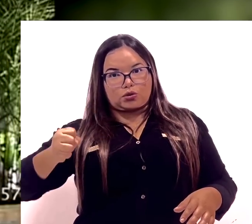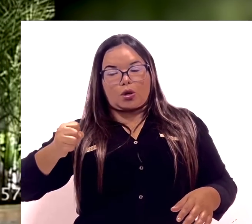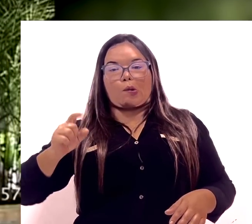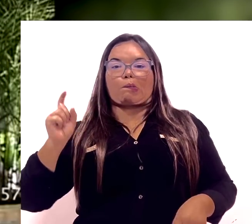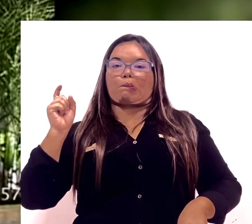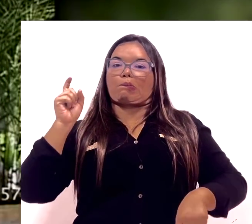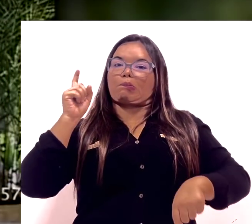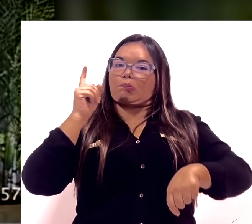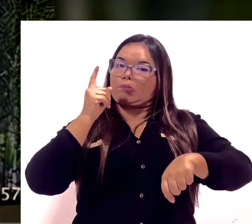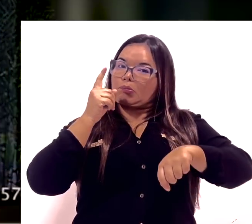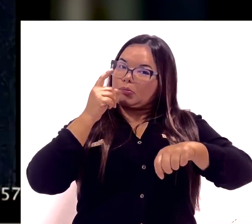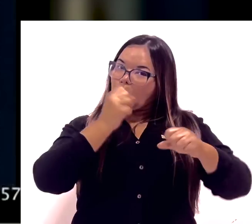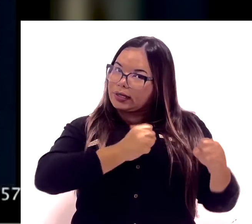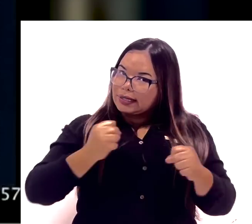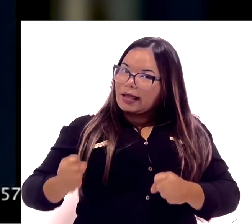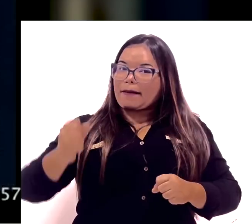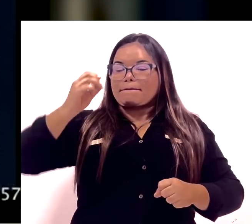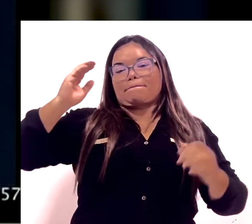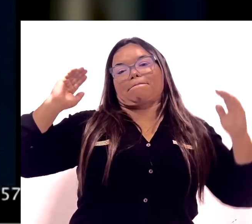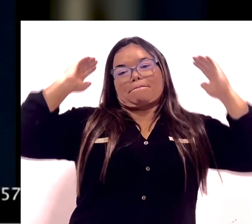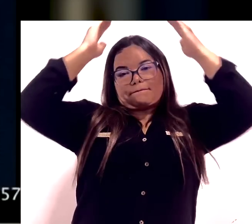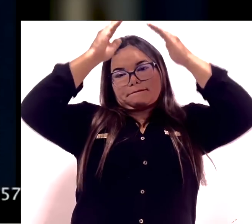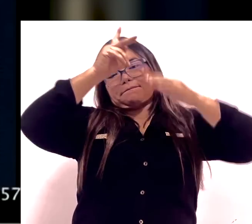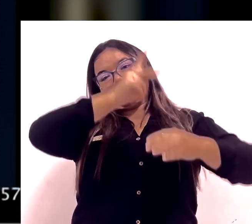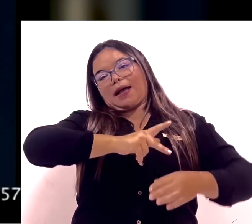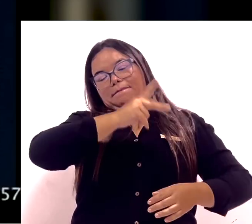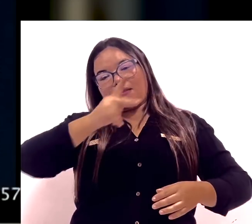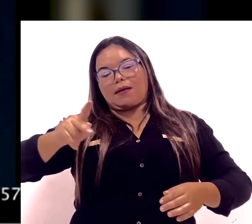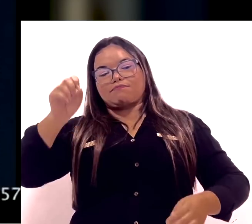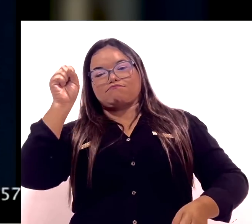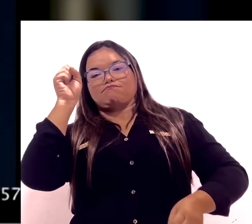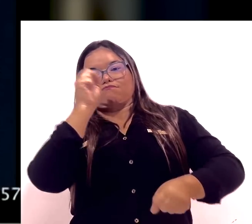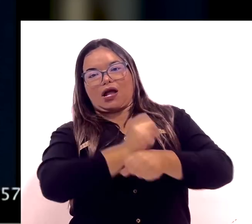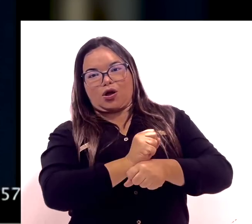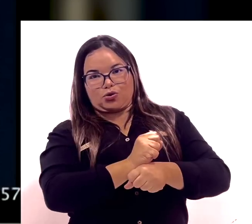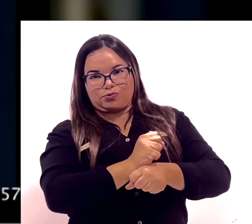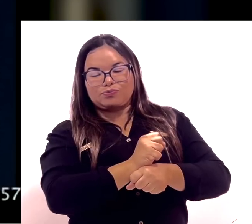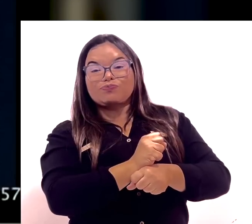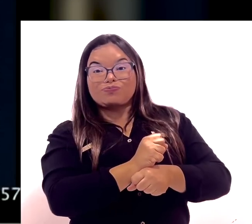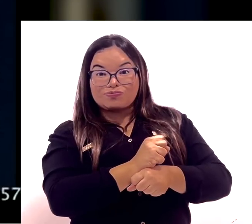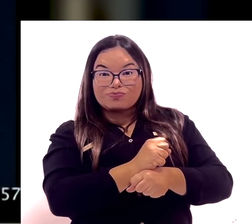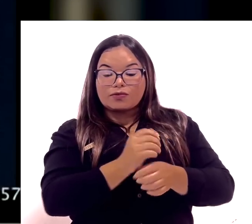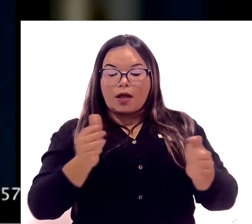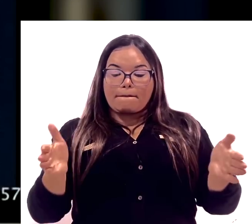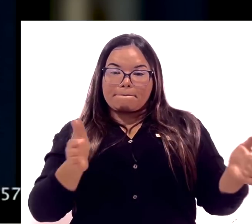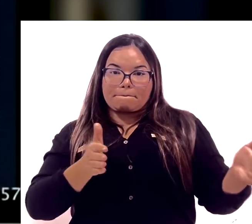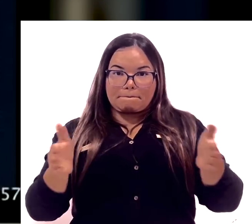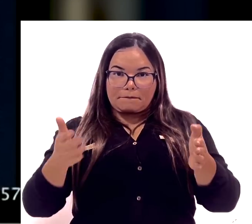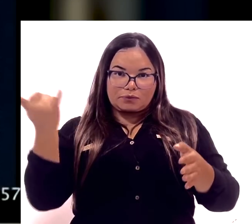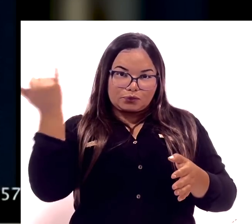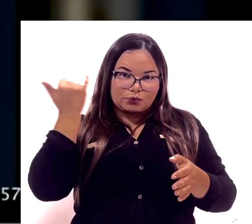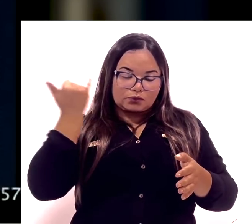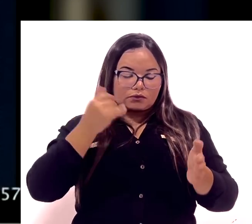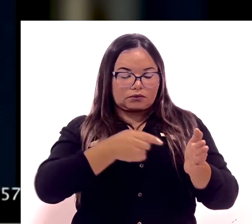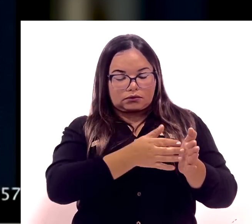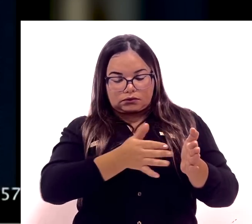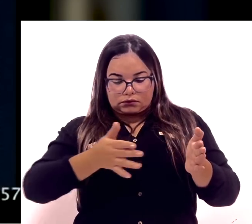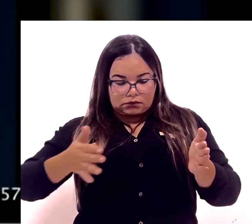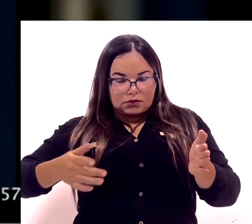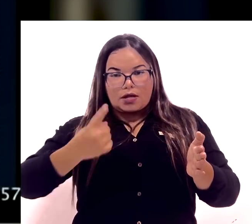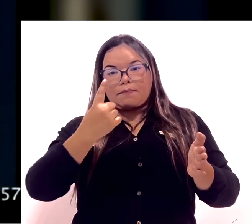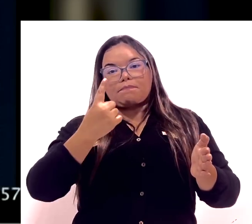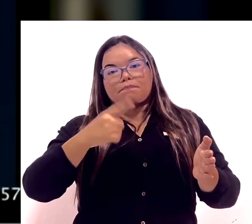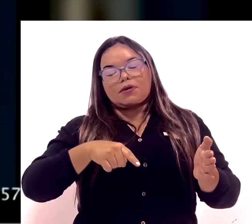detido por um tempo. Portanto, a profecia de tempo dos 1260 anos, 476